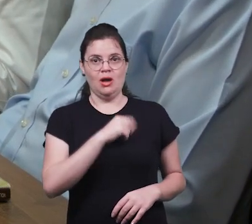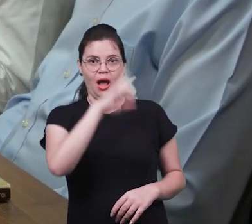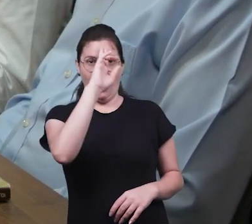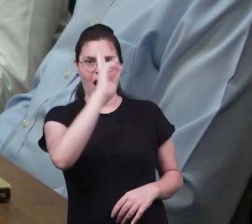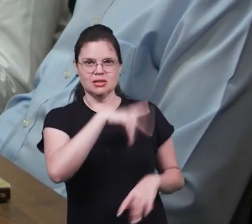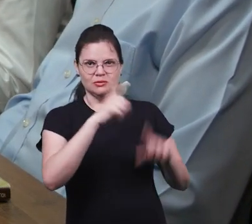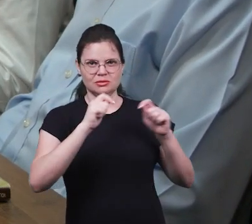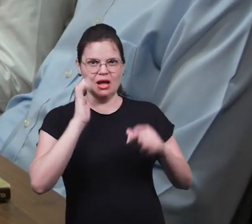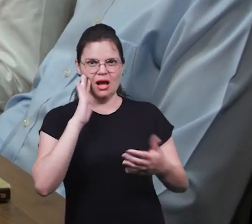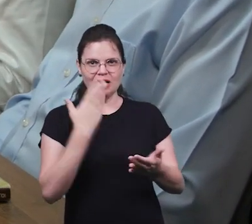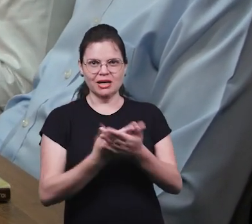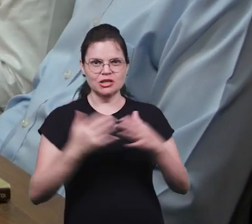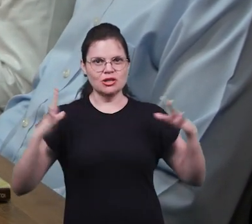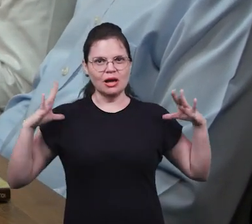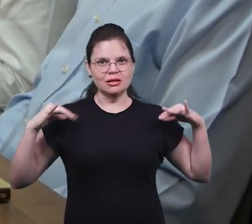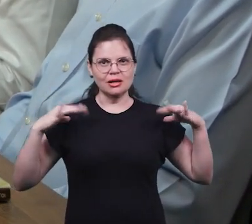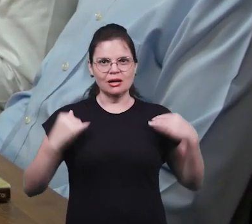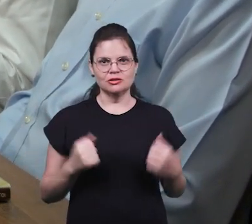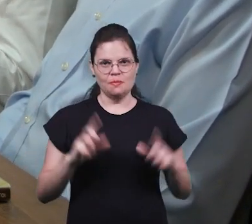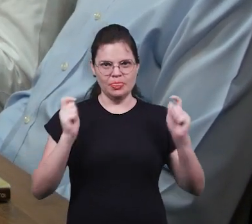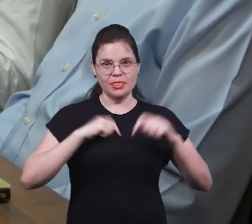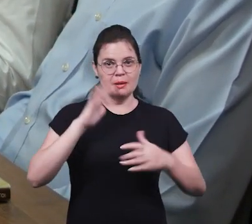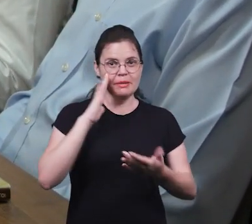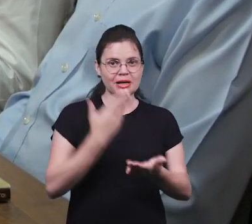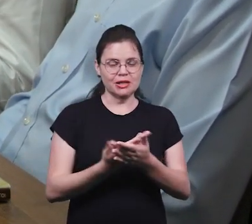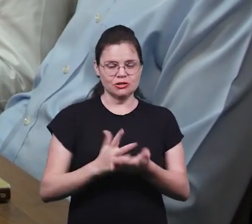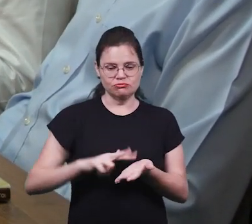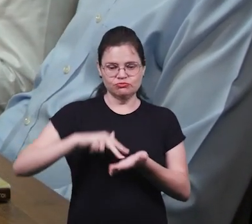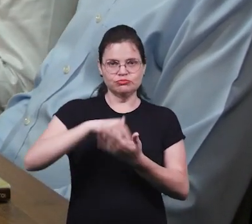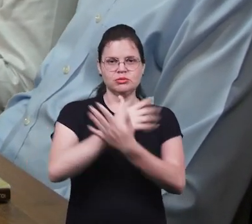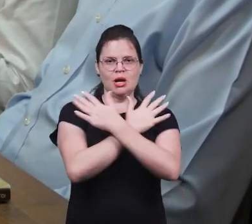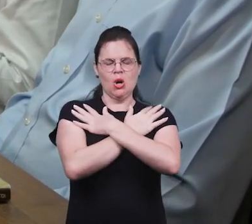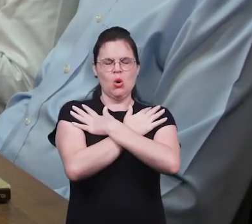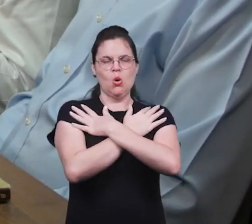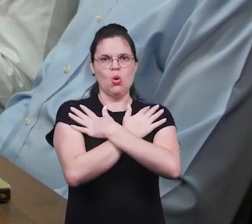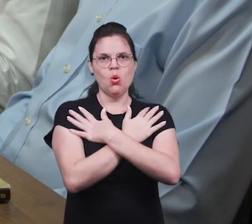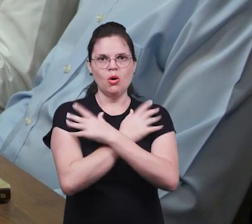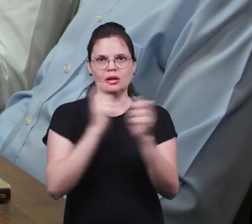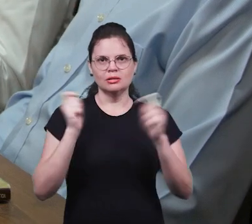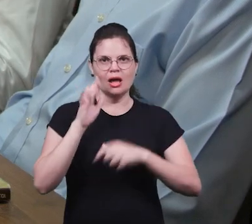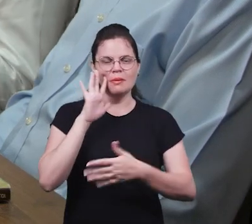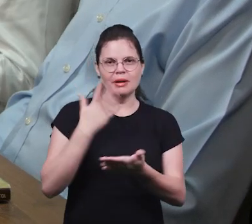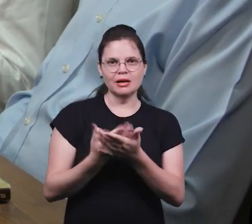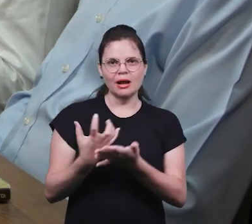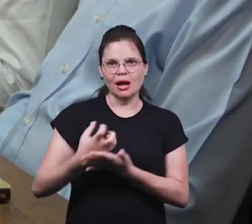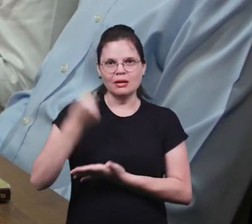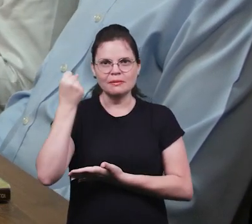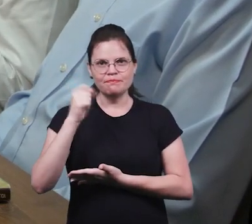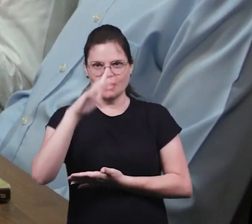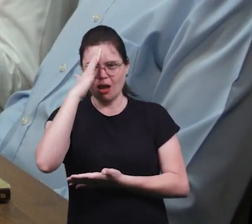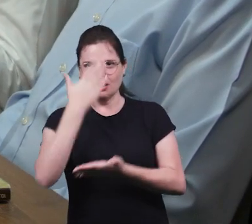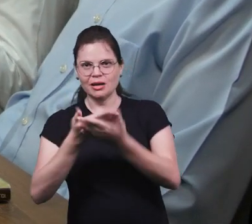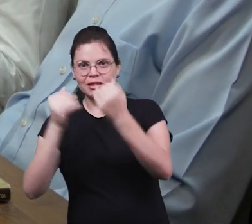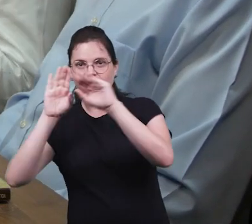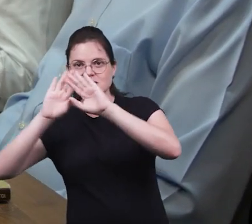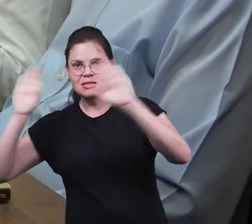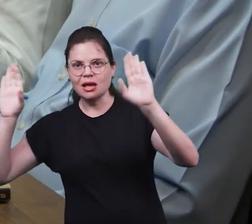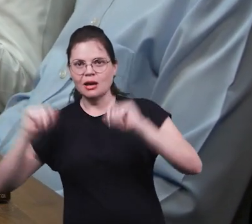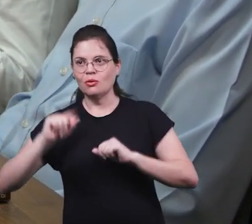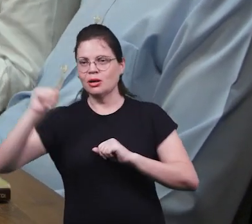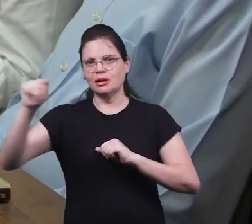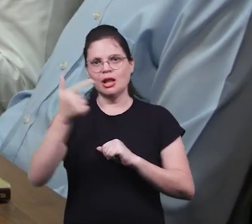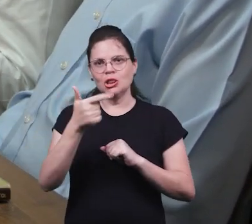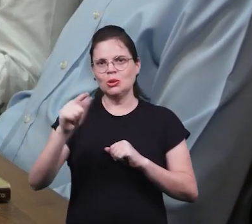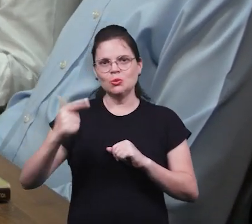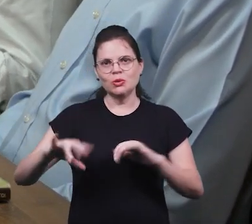você acreditar em ressurreição dos mortos. Arrebatamento da igreja. Você acreditar em arrebatamento da igreja. Você acreditar em céu, que há um lugar onde não há dor,